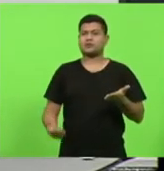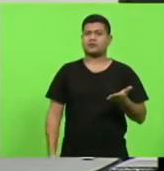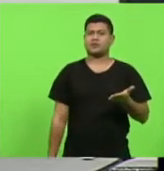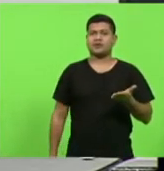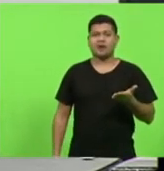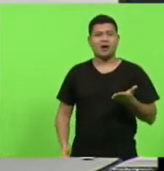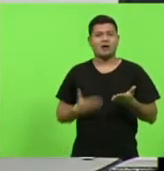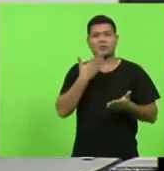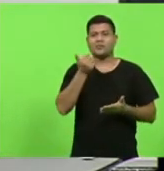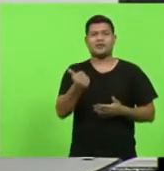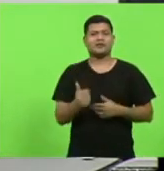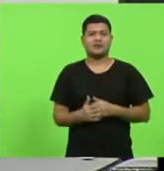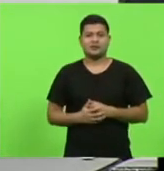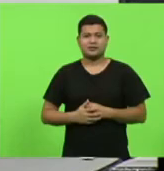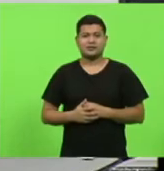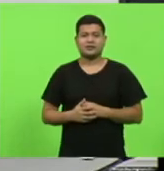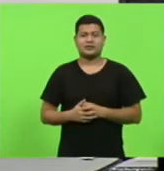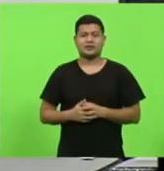negócio do mundo.